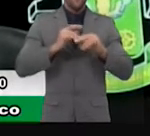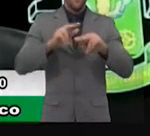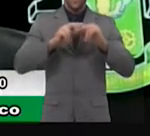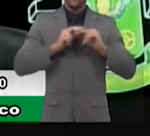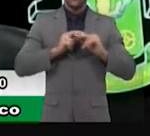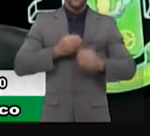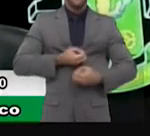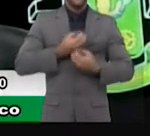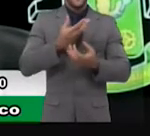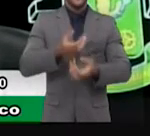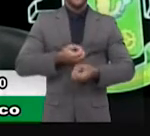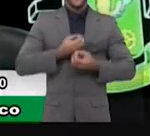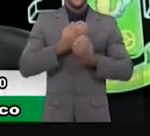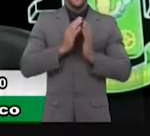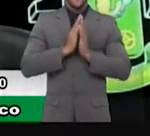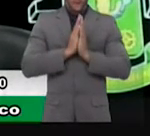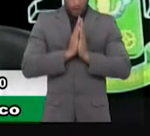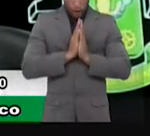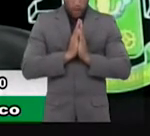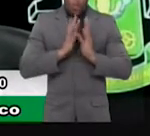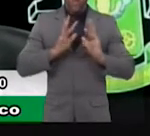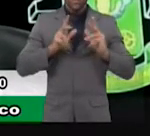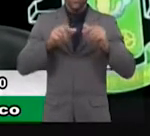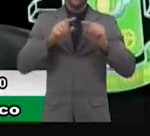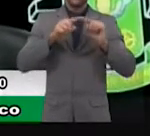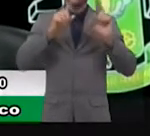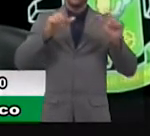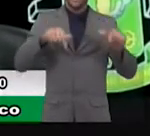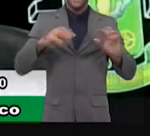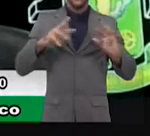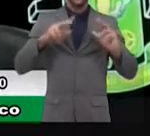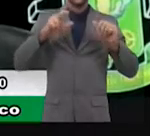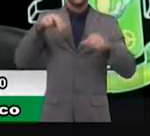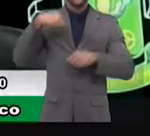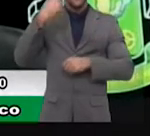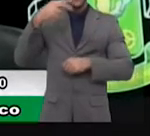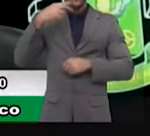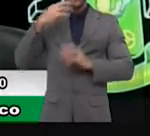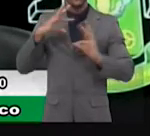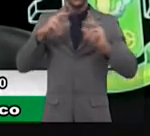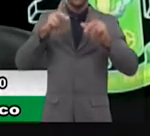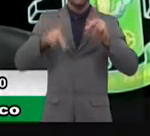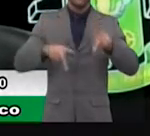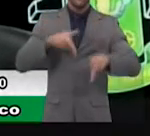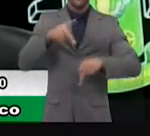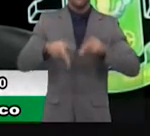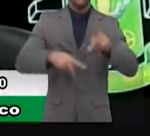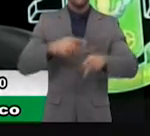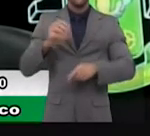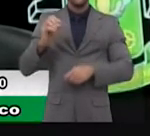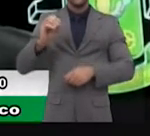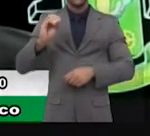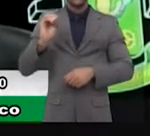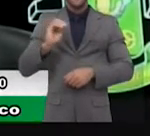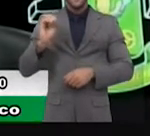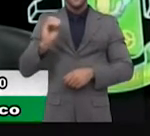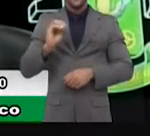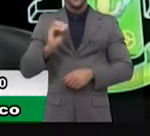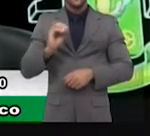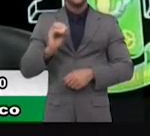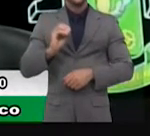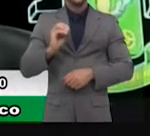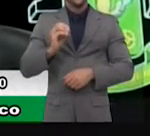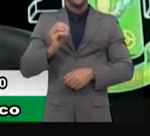de gratidão a todos os funcionários desta casa, a todos os vereadores e a todo o povo osasquense, que nos deu a oportunidade de estar